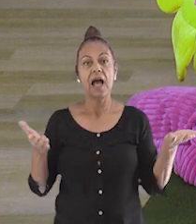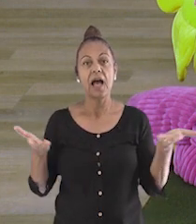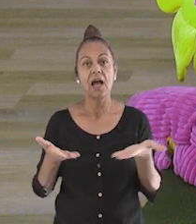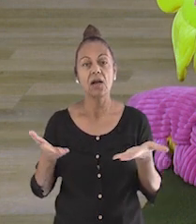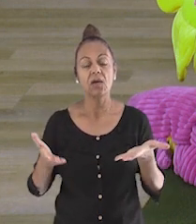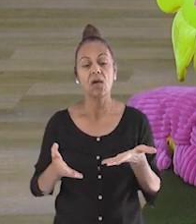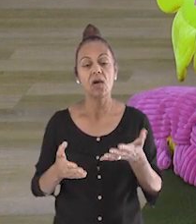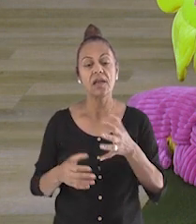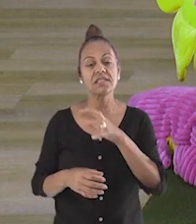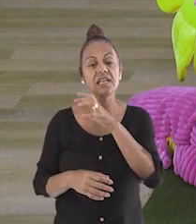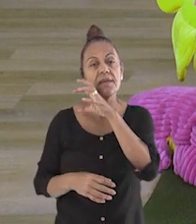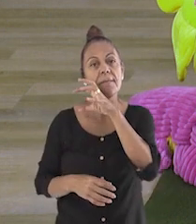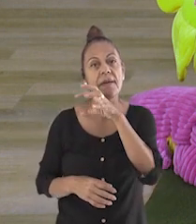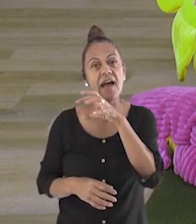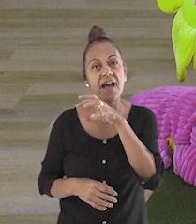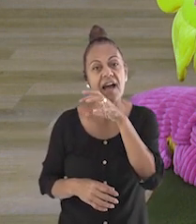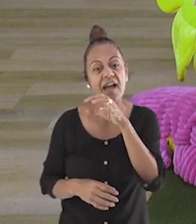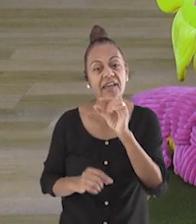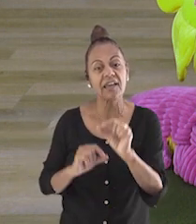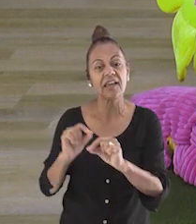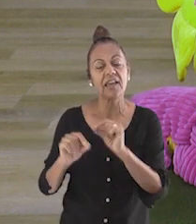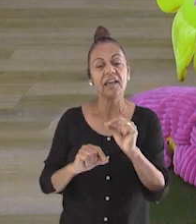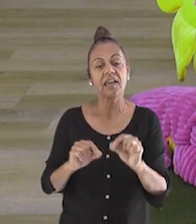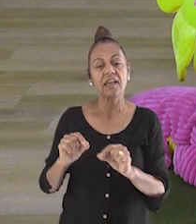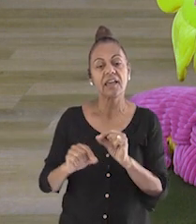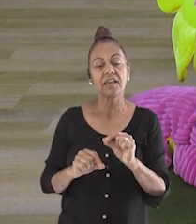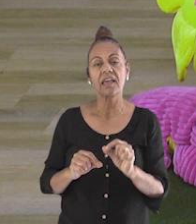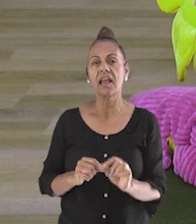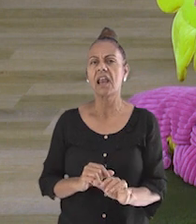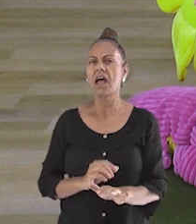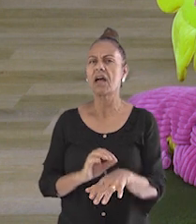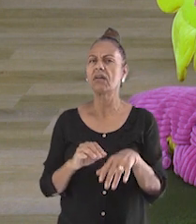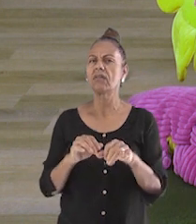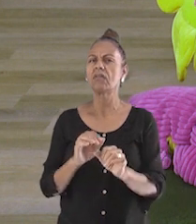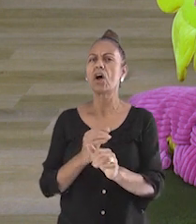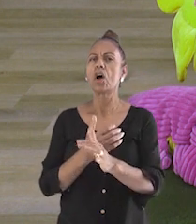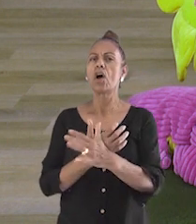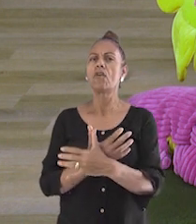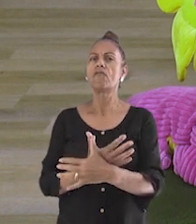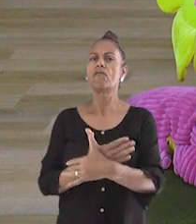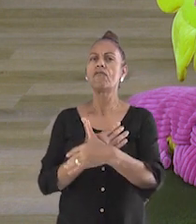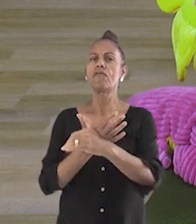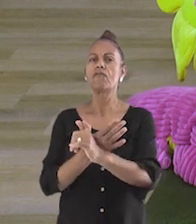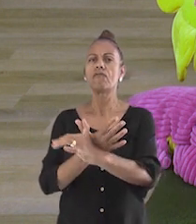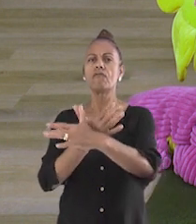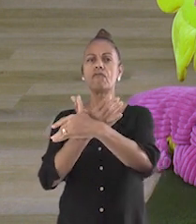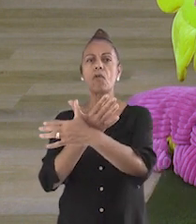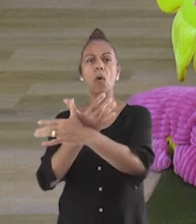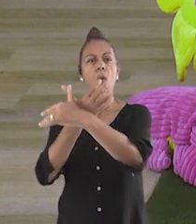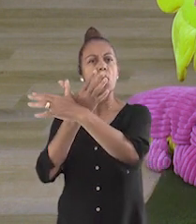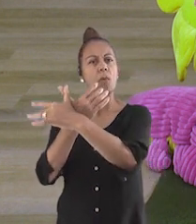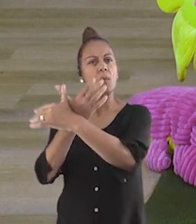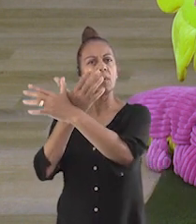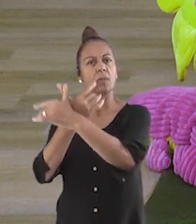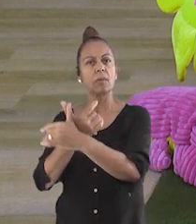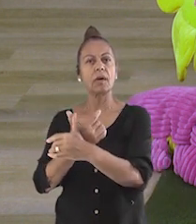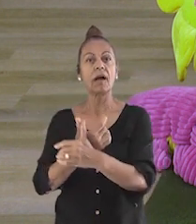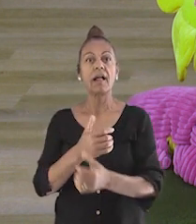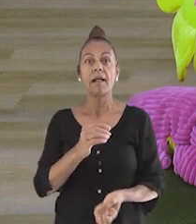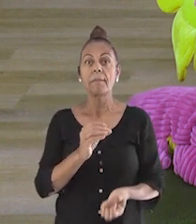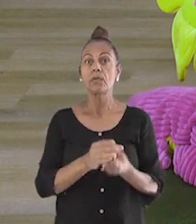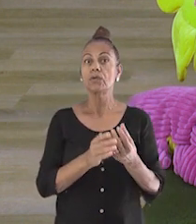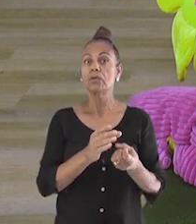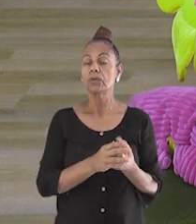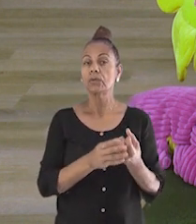Agora, vamos ver se vocês sabem qual é esse, hein? Ela voa por aí, produz o